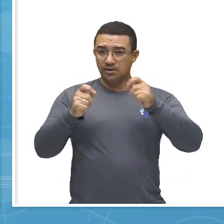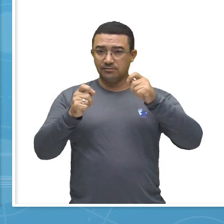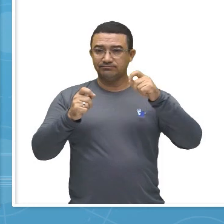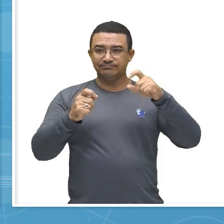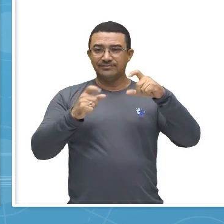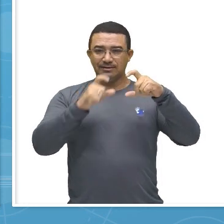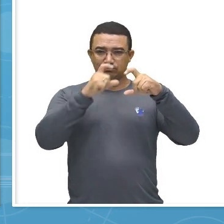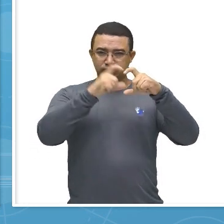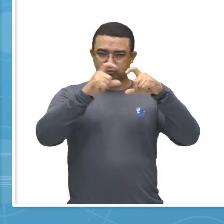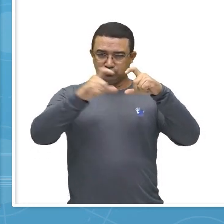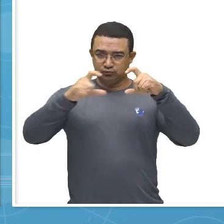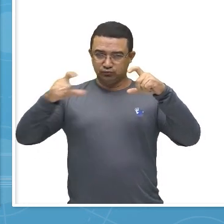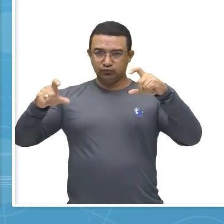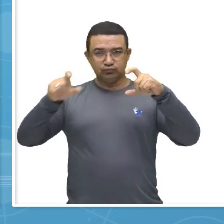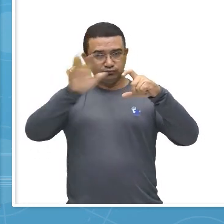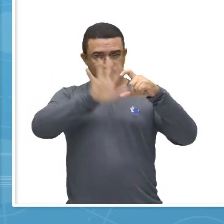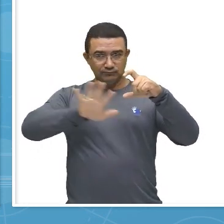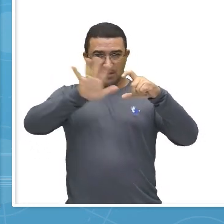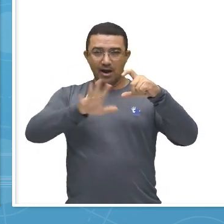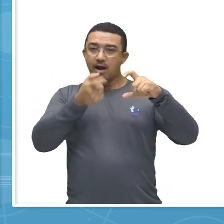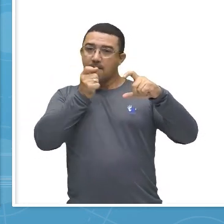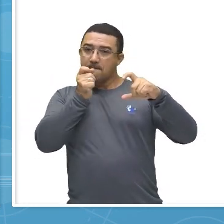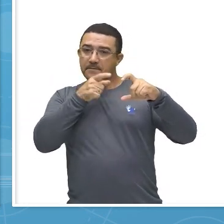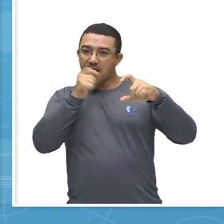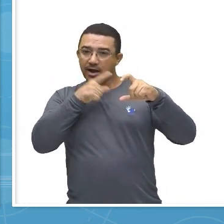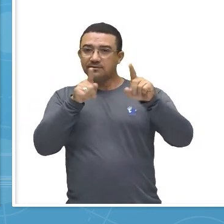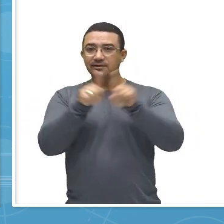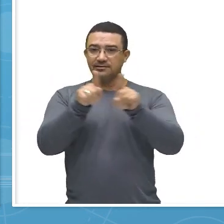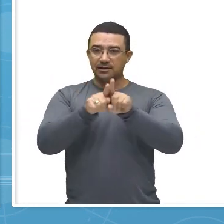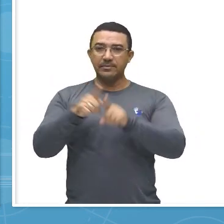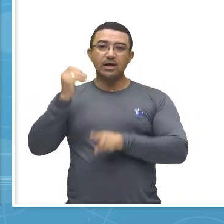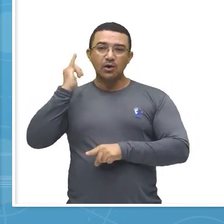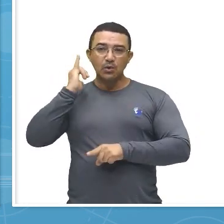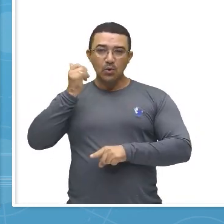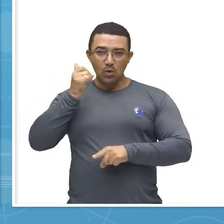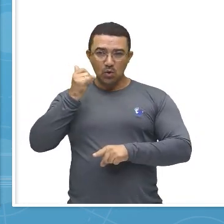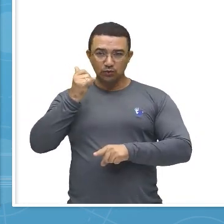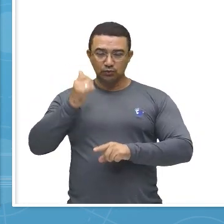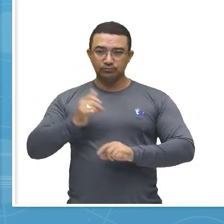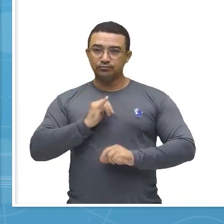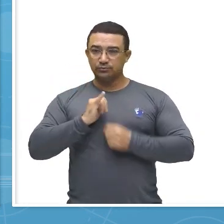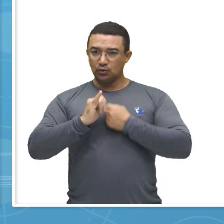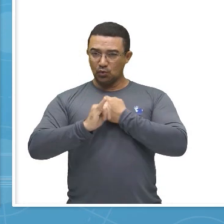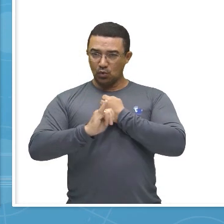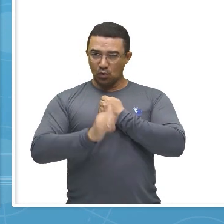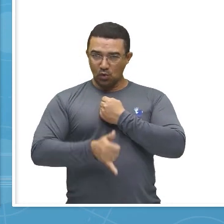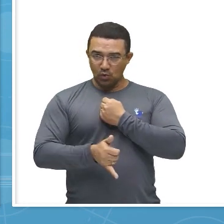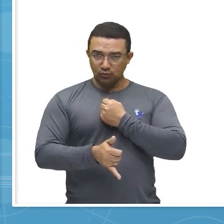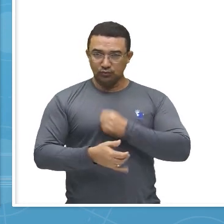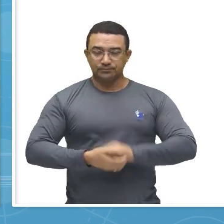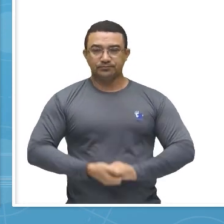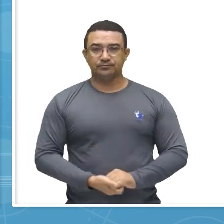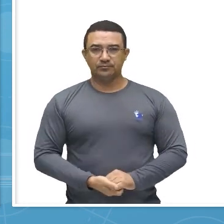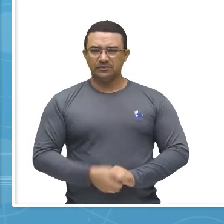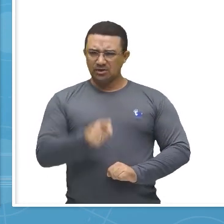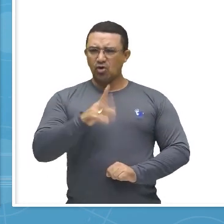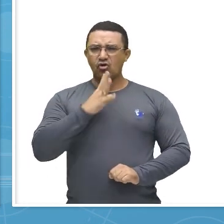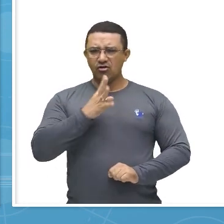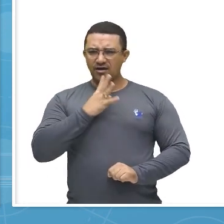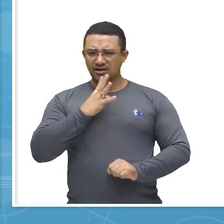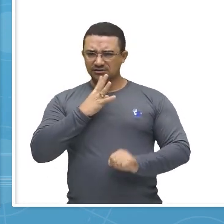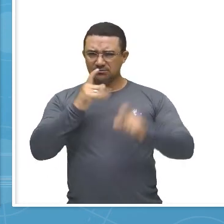e sobre conto. Muito bem. Você conhece esses tipos textuais? A charge e o